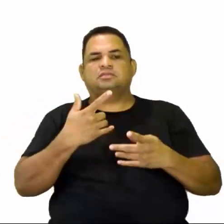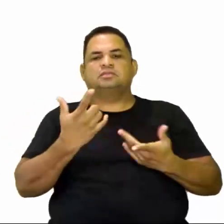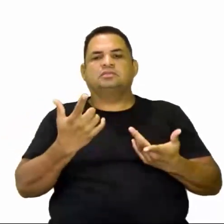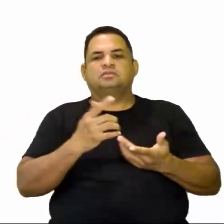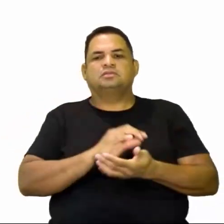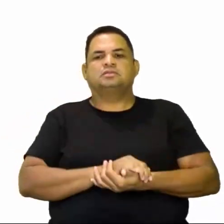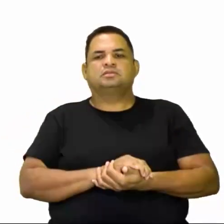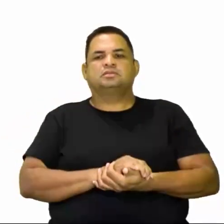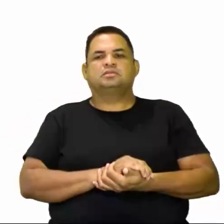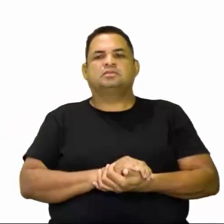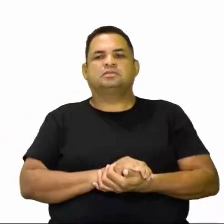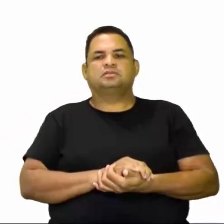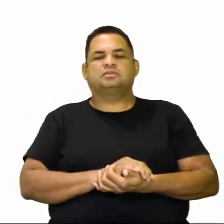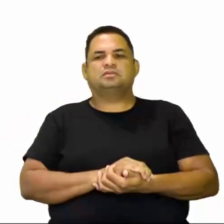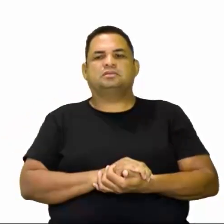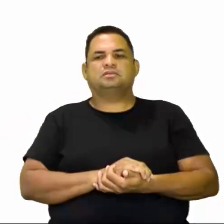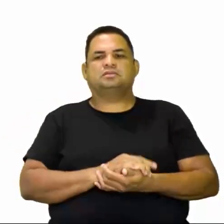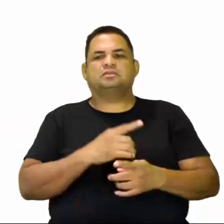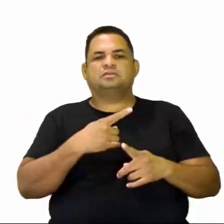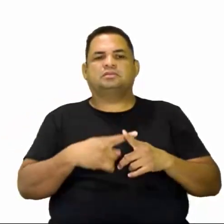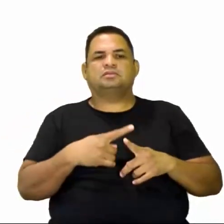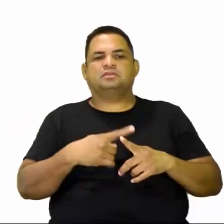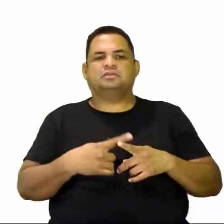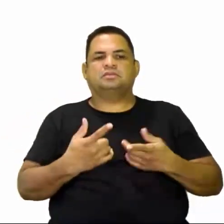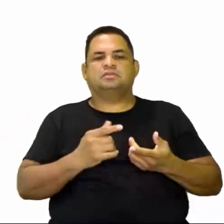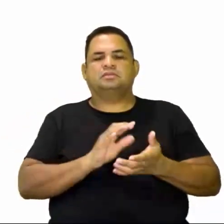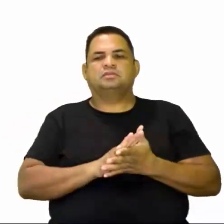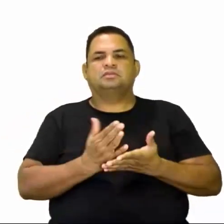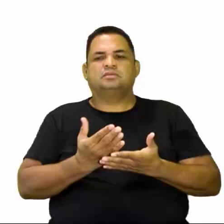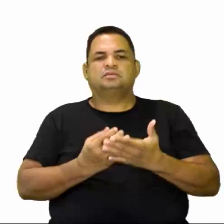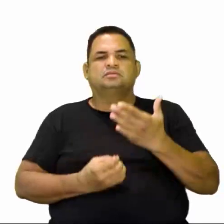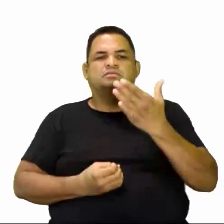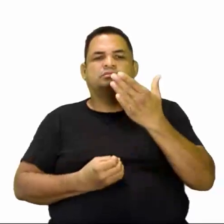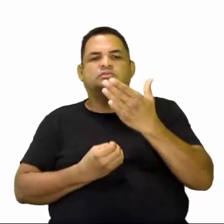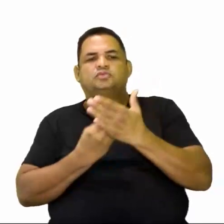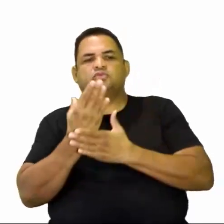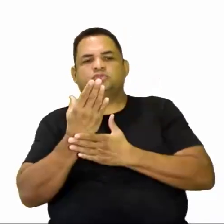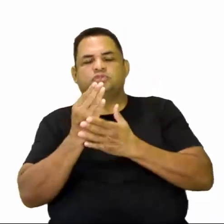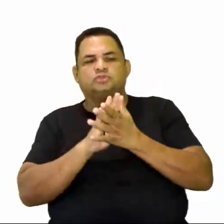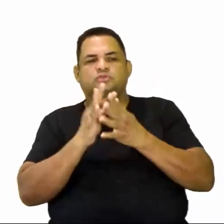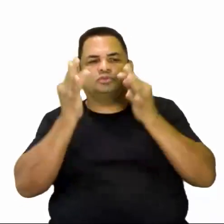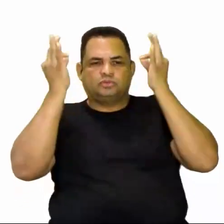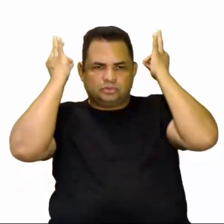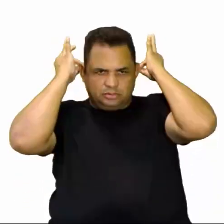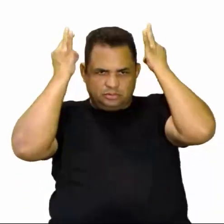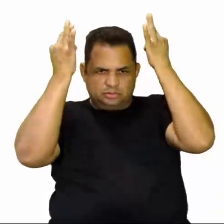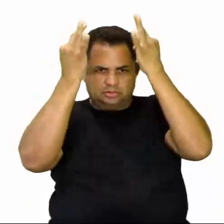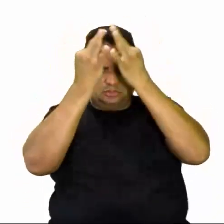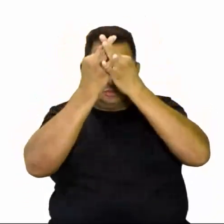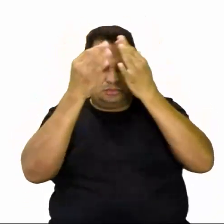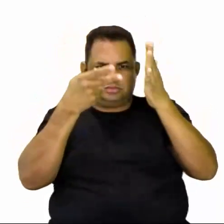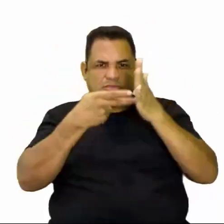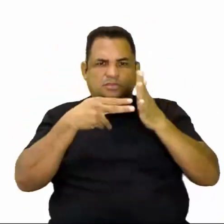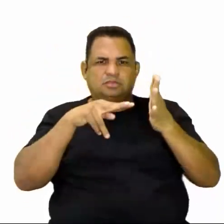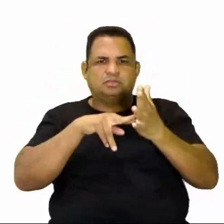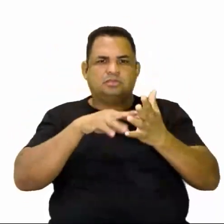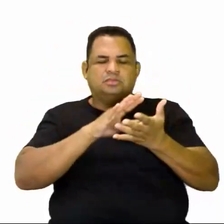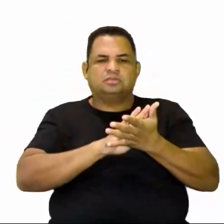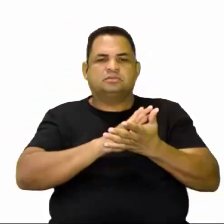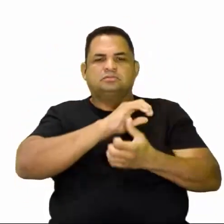Reações de metátese, por quê? Porque em grego, metátese